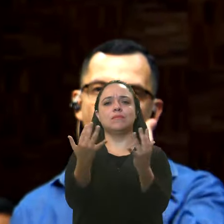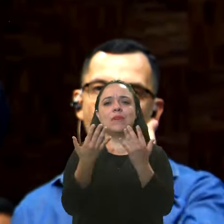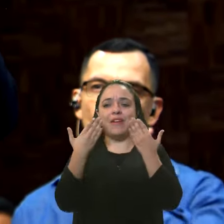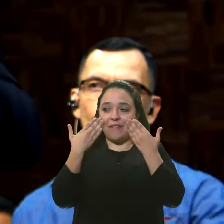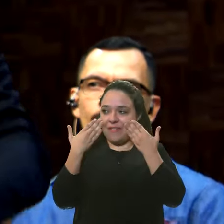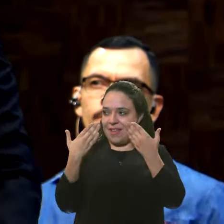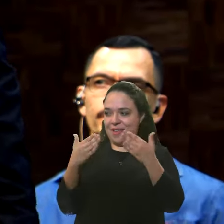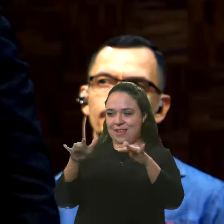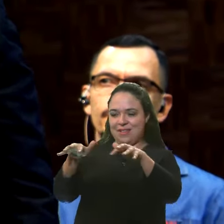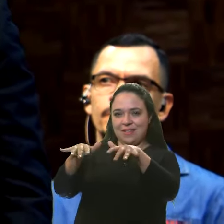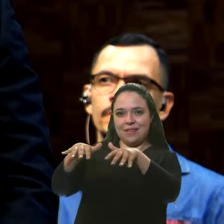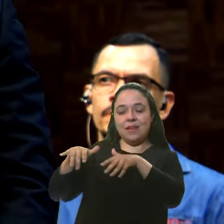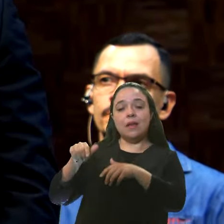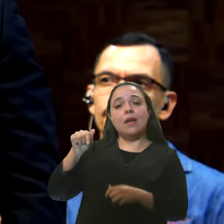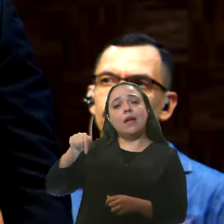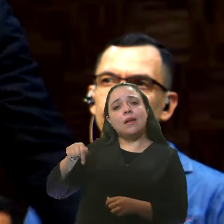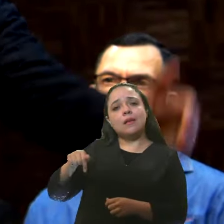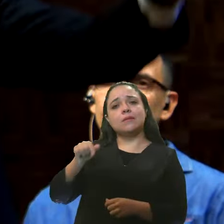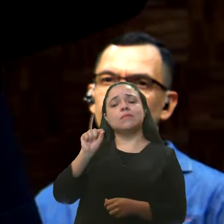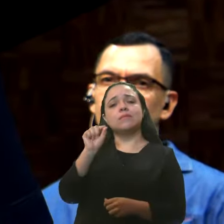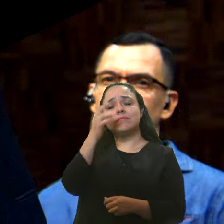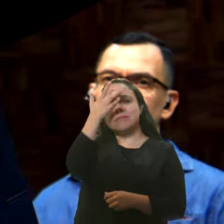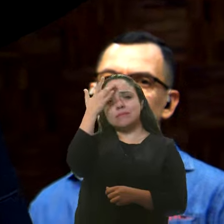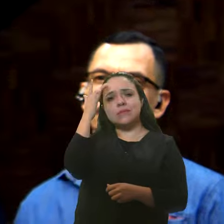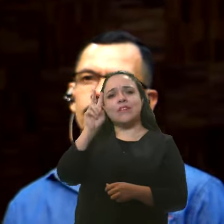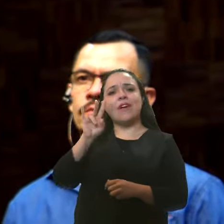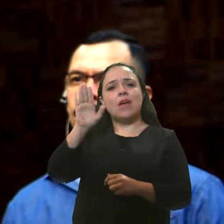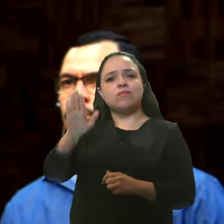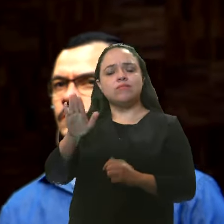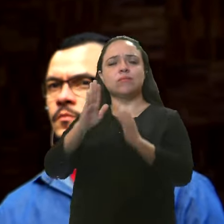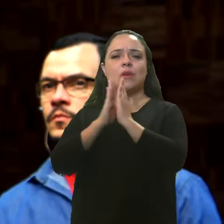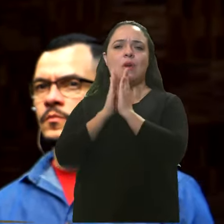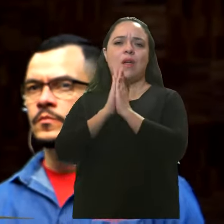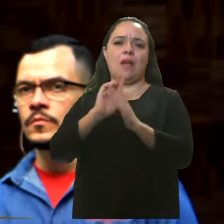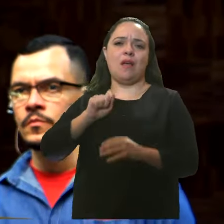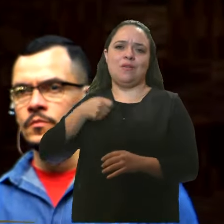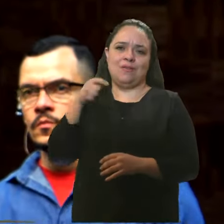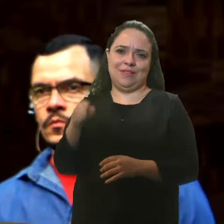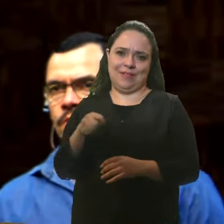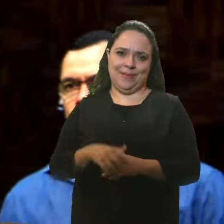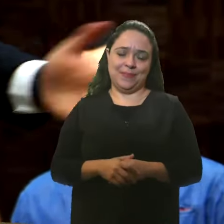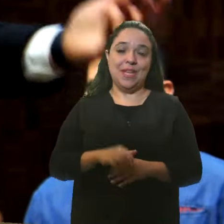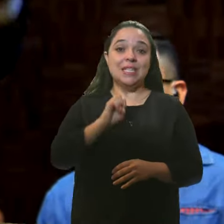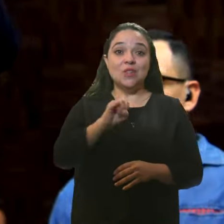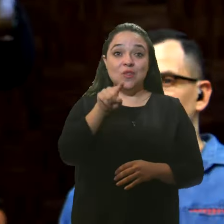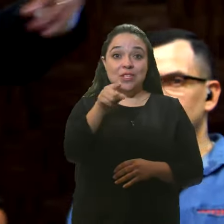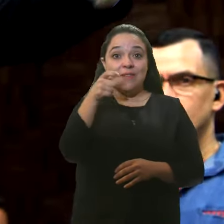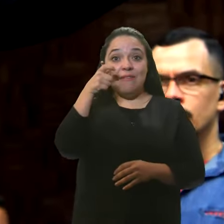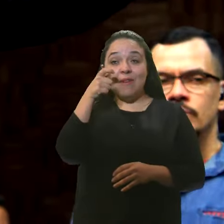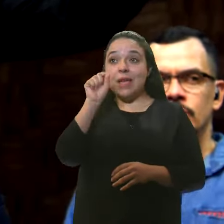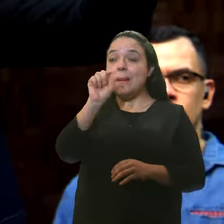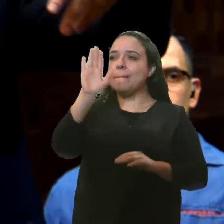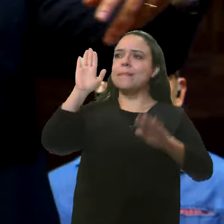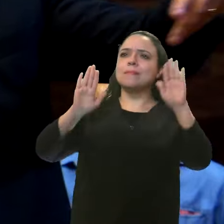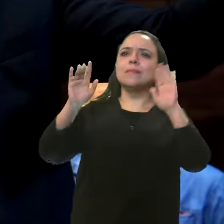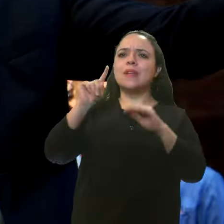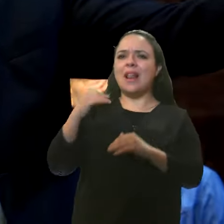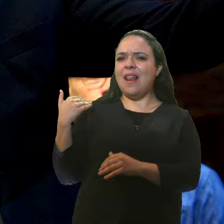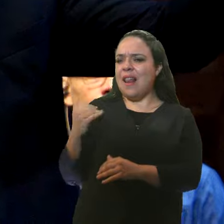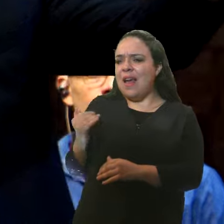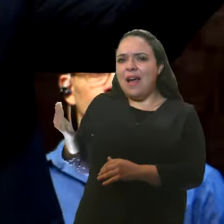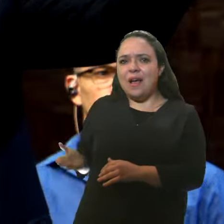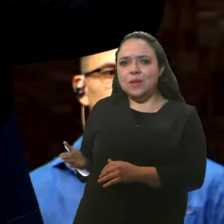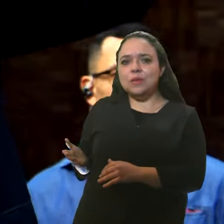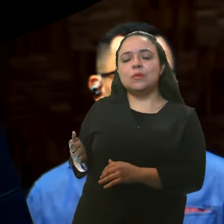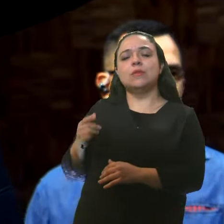frente, porque alguém vai orar por você. Então você que levantou sua mão, se você viu alguém levantando a mão também, fala, vamos lá, eu vou com você. Se tem um familiar do seu lado